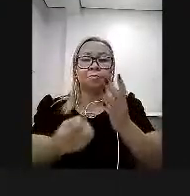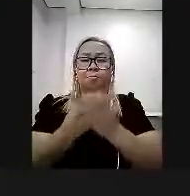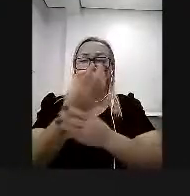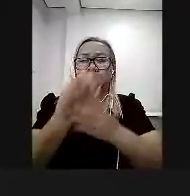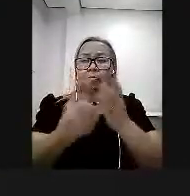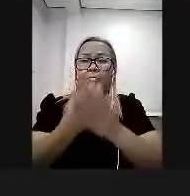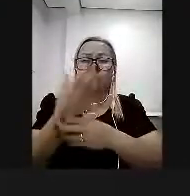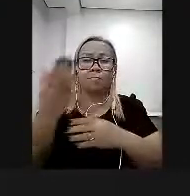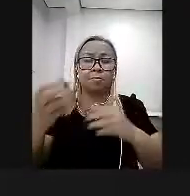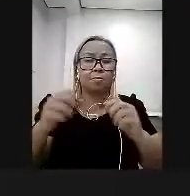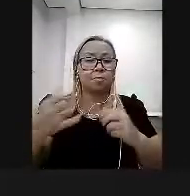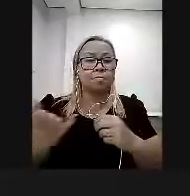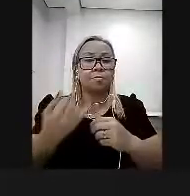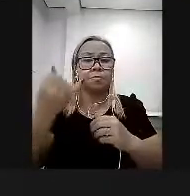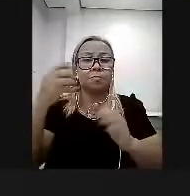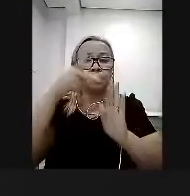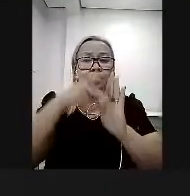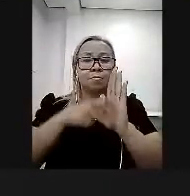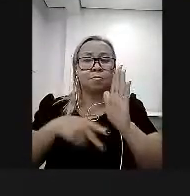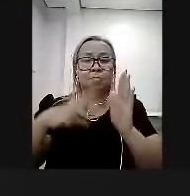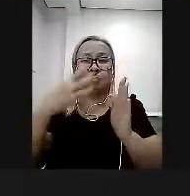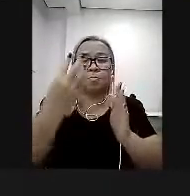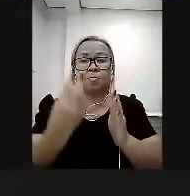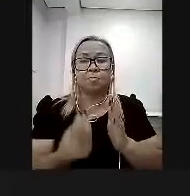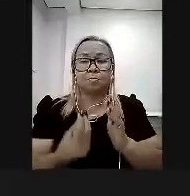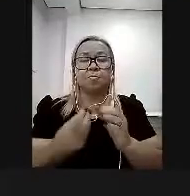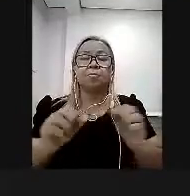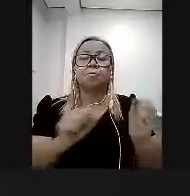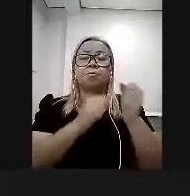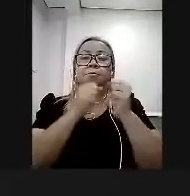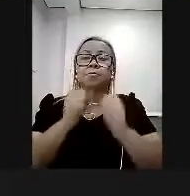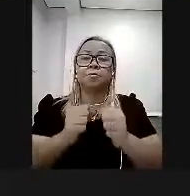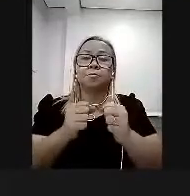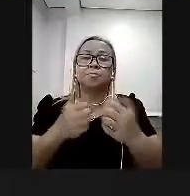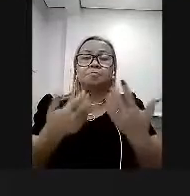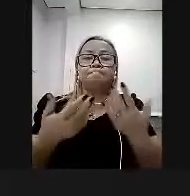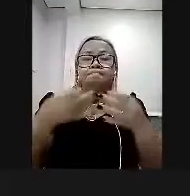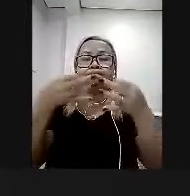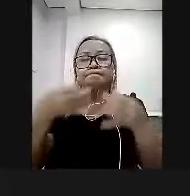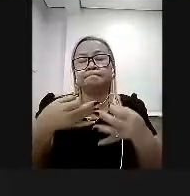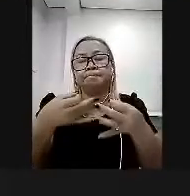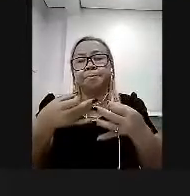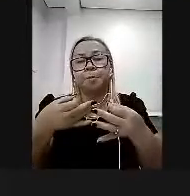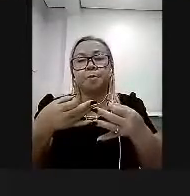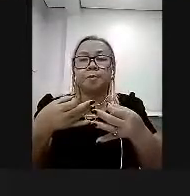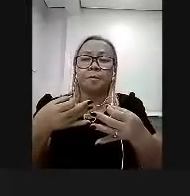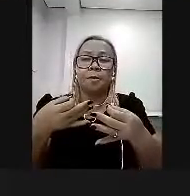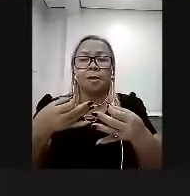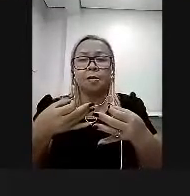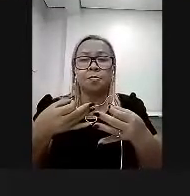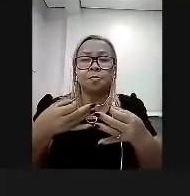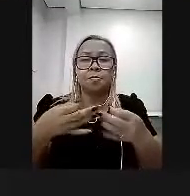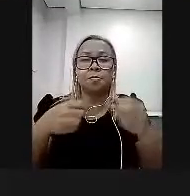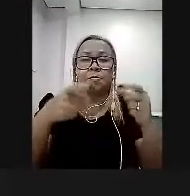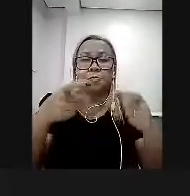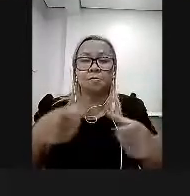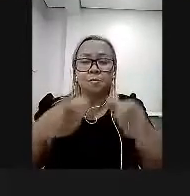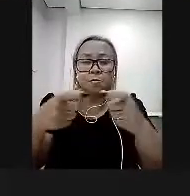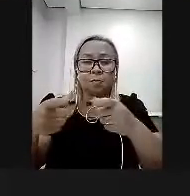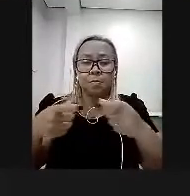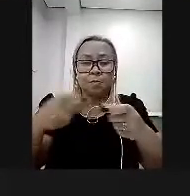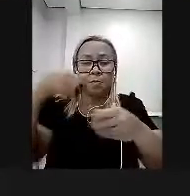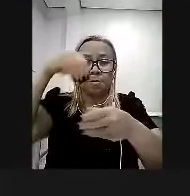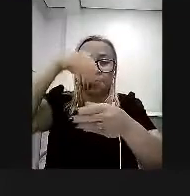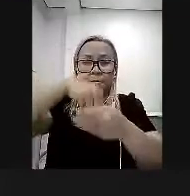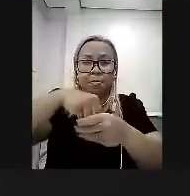projeto artístico, e elas puderam, de uma certa forma, se localizar dentro da cidade